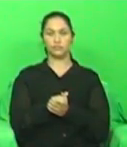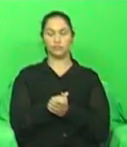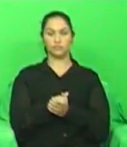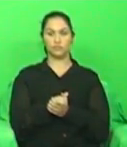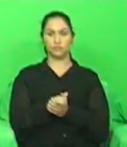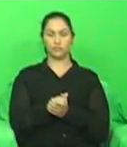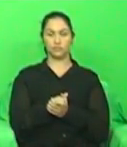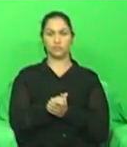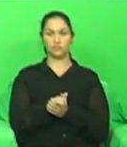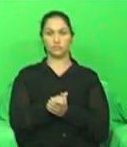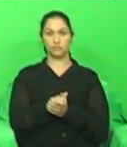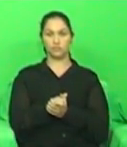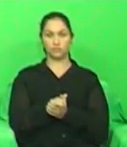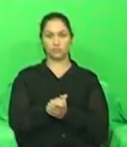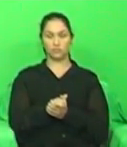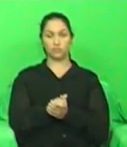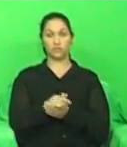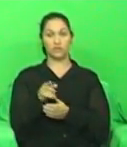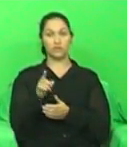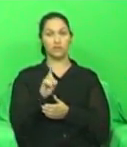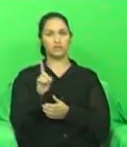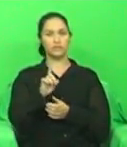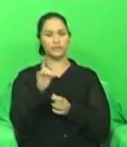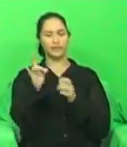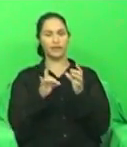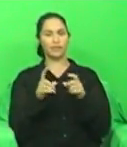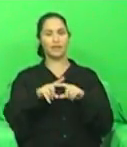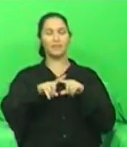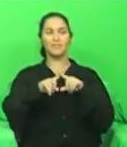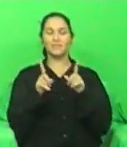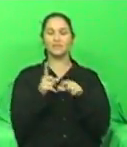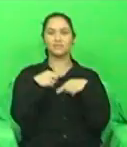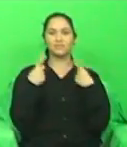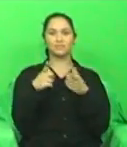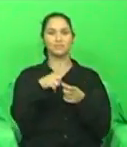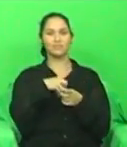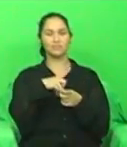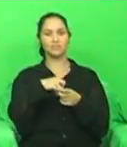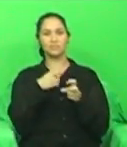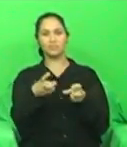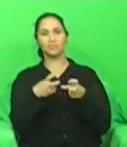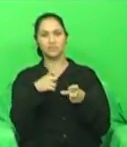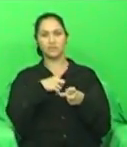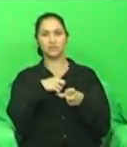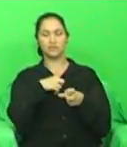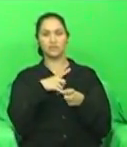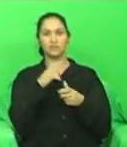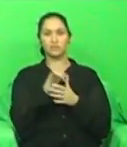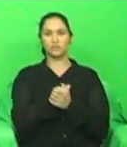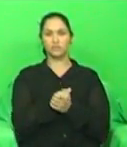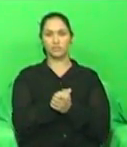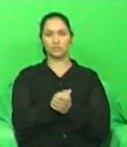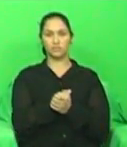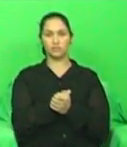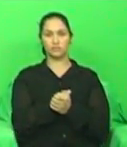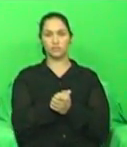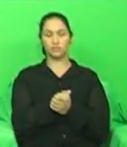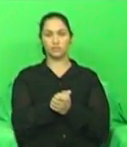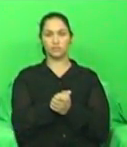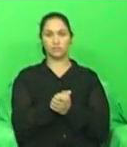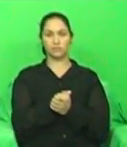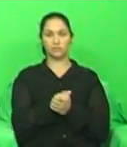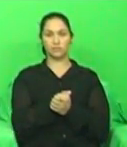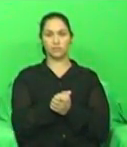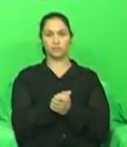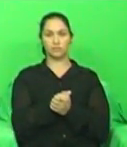tem acompanhado e assim a alguns casos que tem sido negado a a a condição de